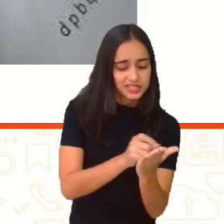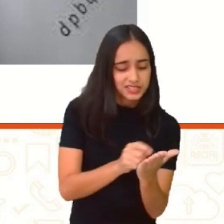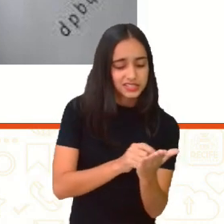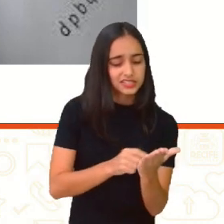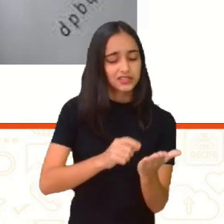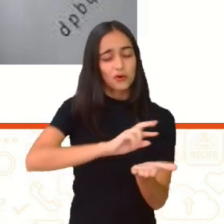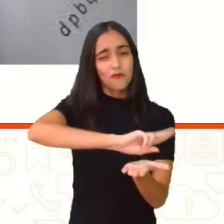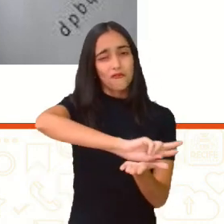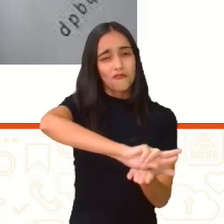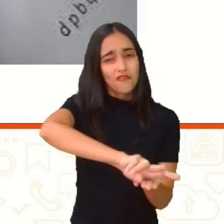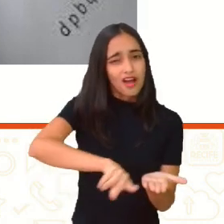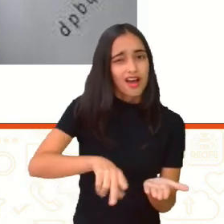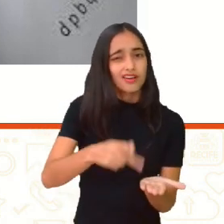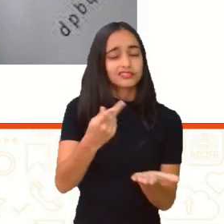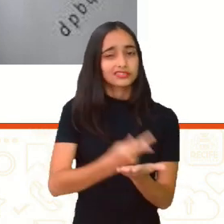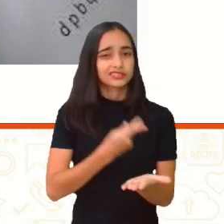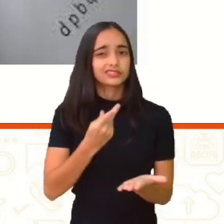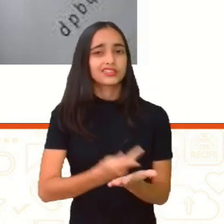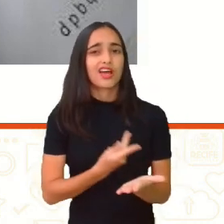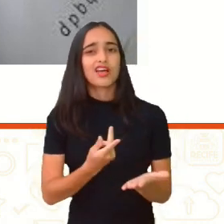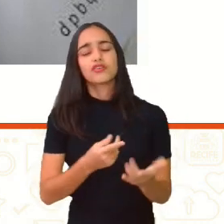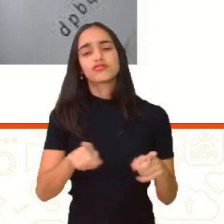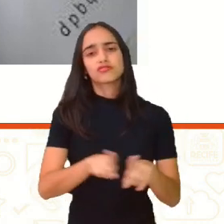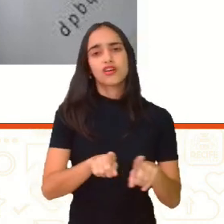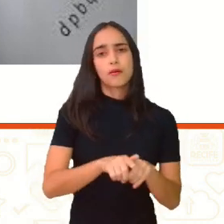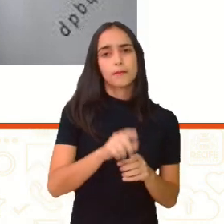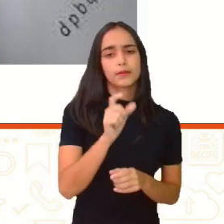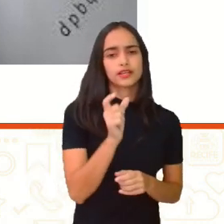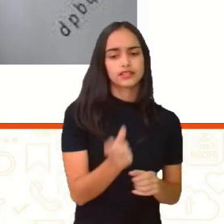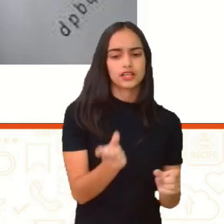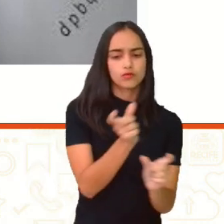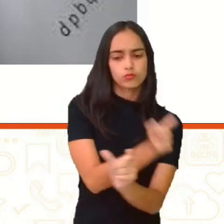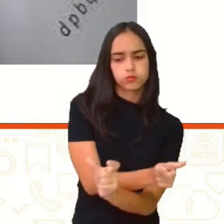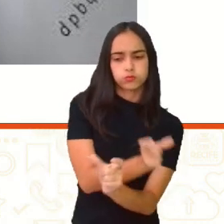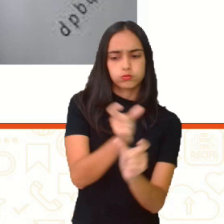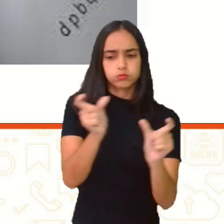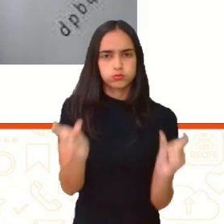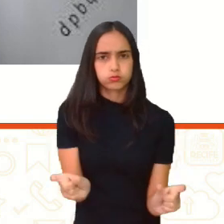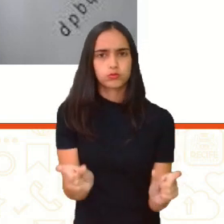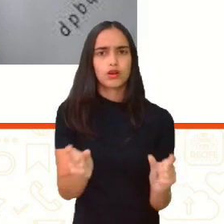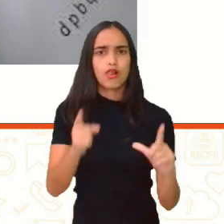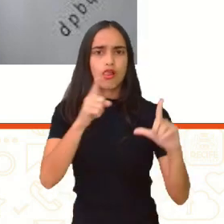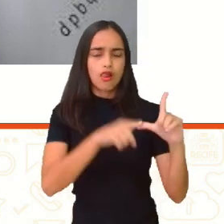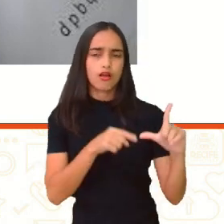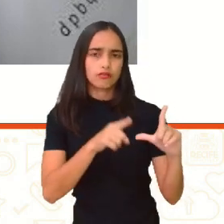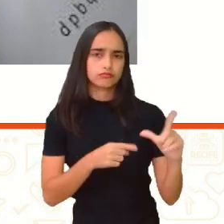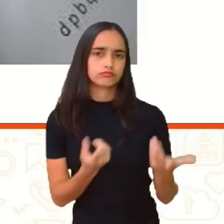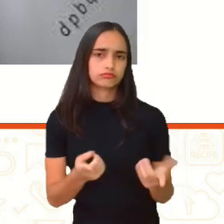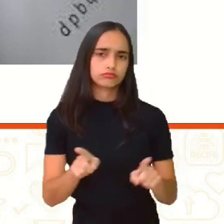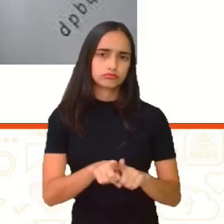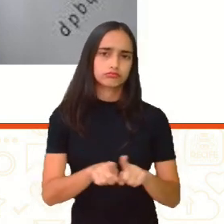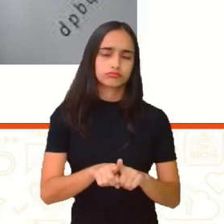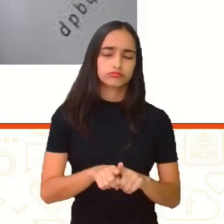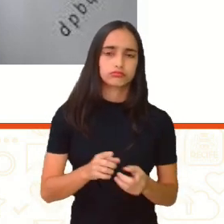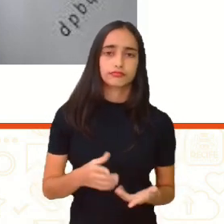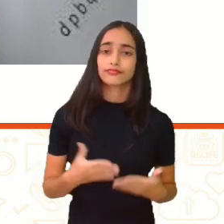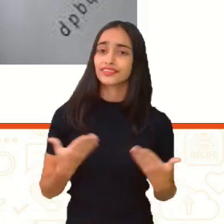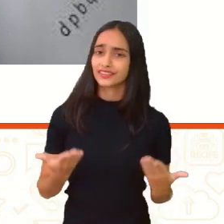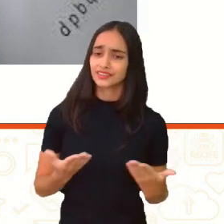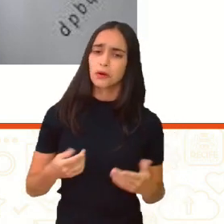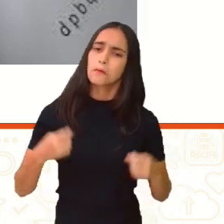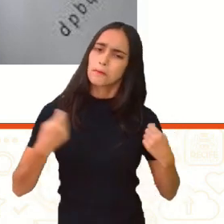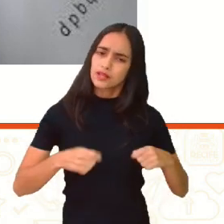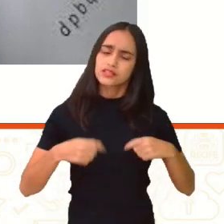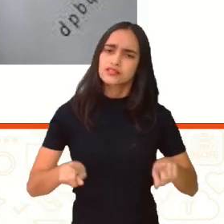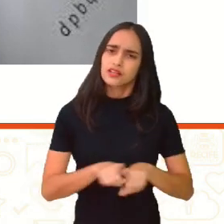com lacunas, com inversão de lugar e inversão de letras. Então, essa dislexia visual também precisa ser